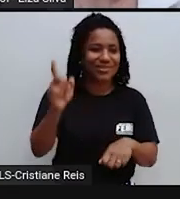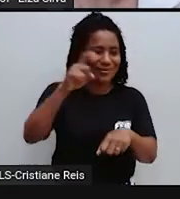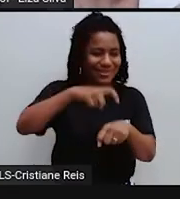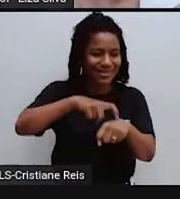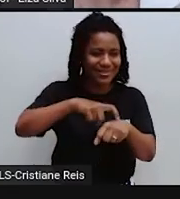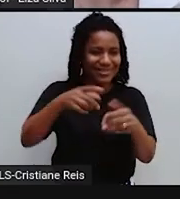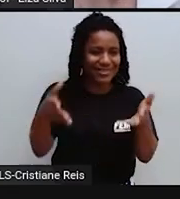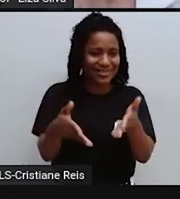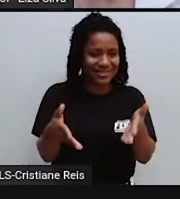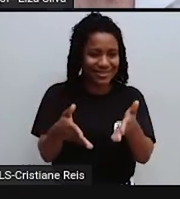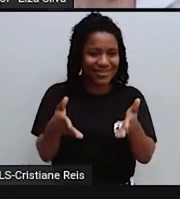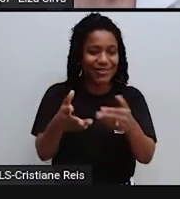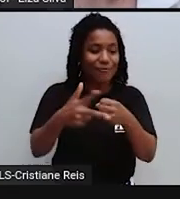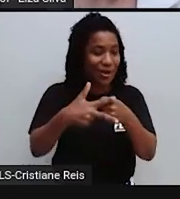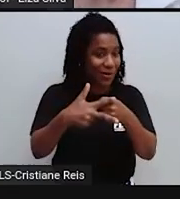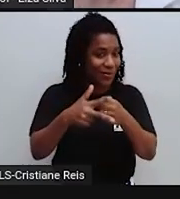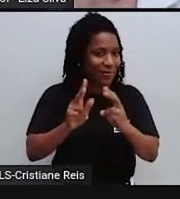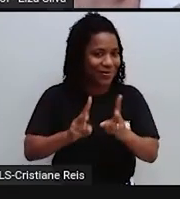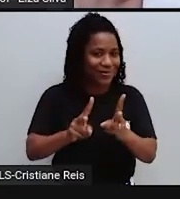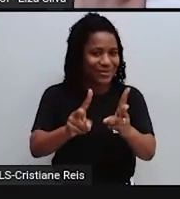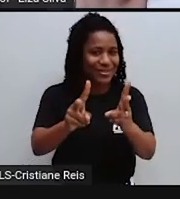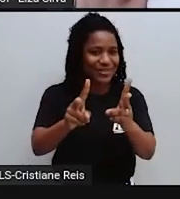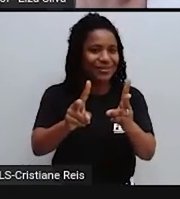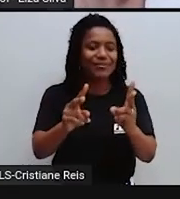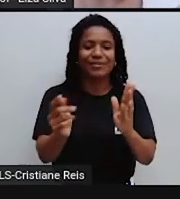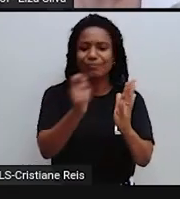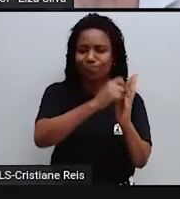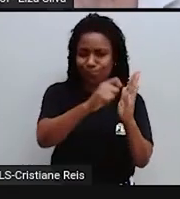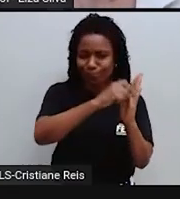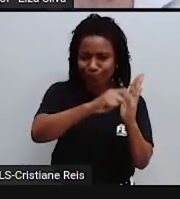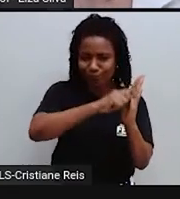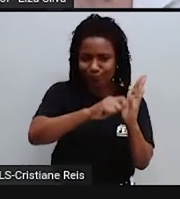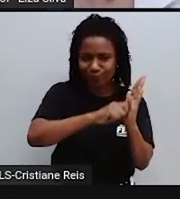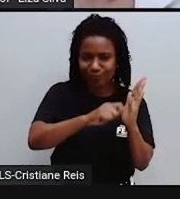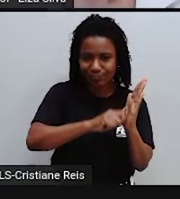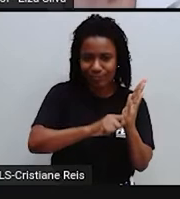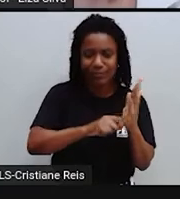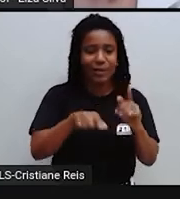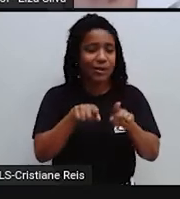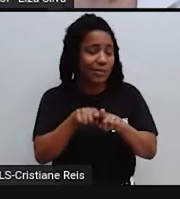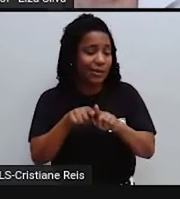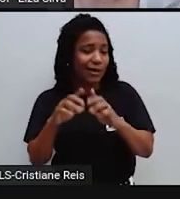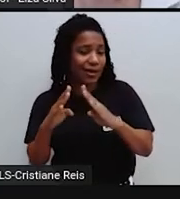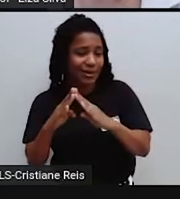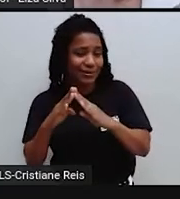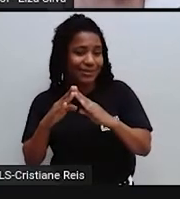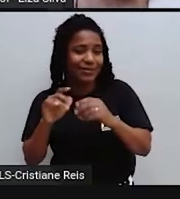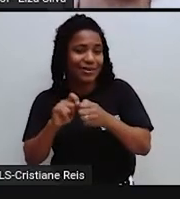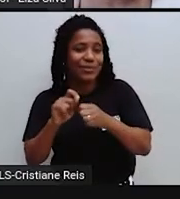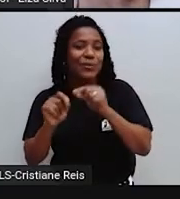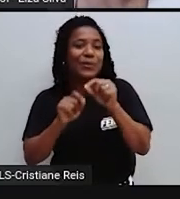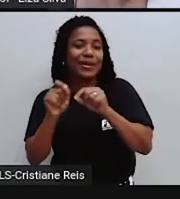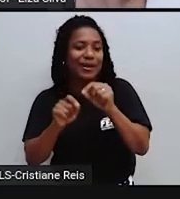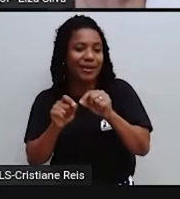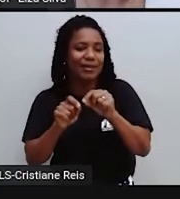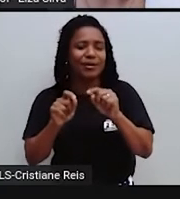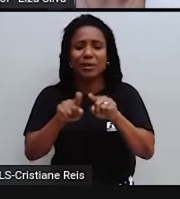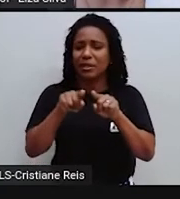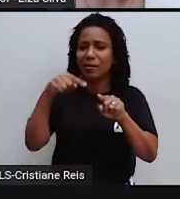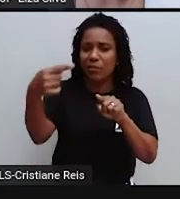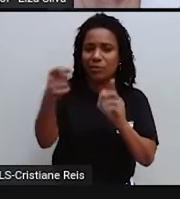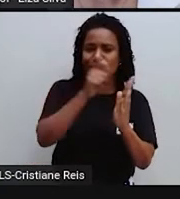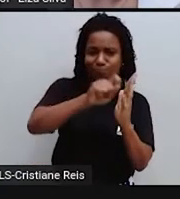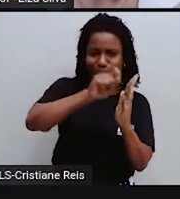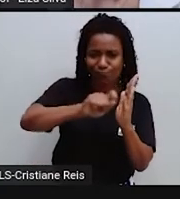casa rotineiramente, ok? No momento de agora e em outros momentos. Let's go! Vamos lá!